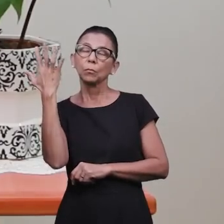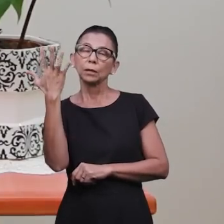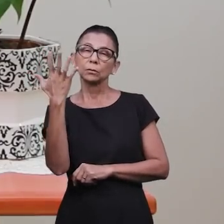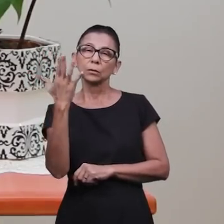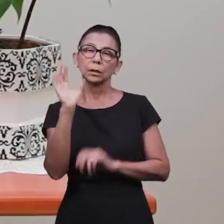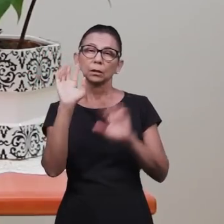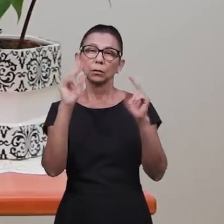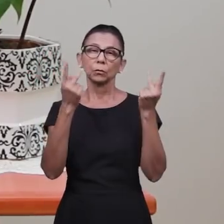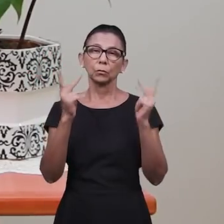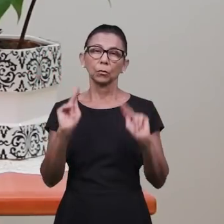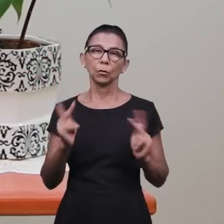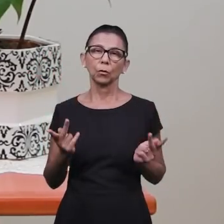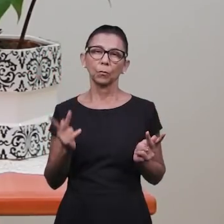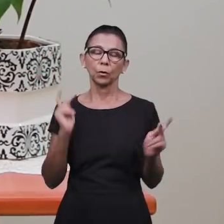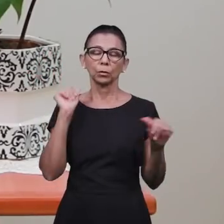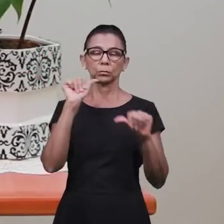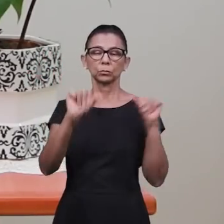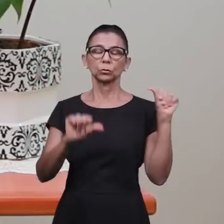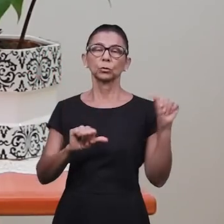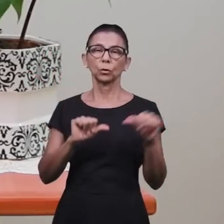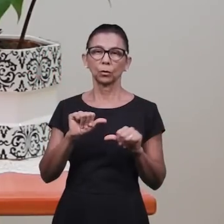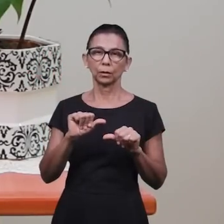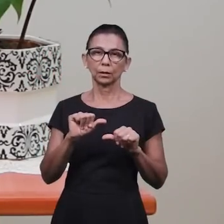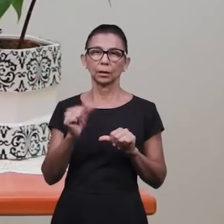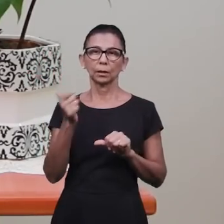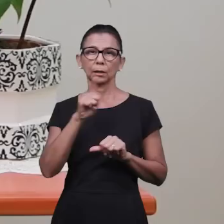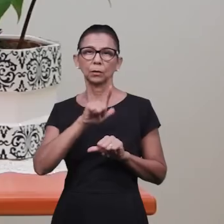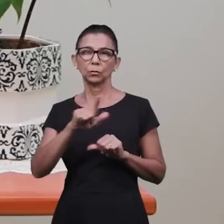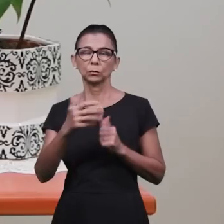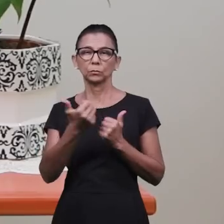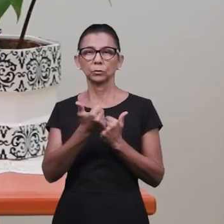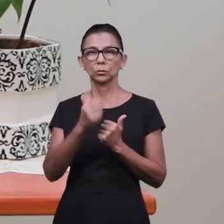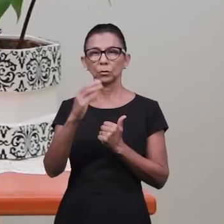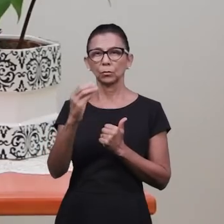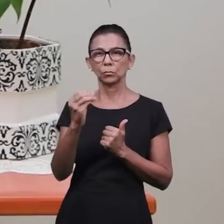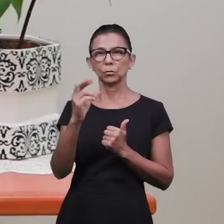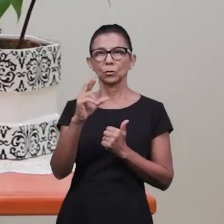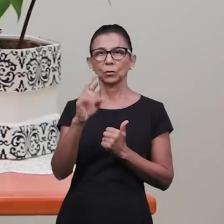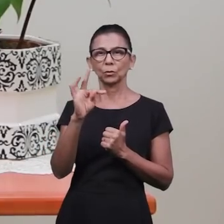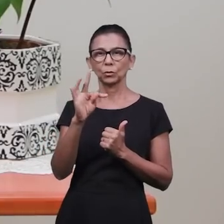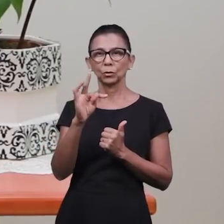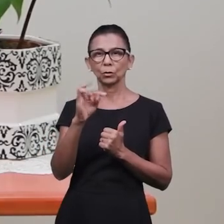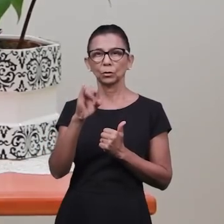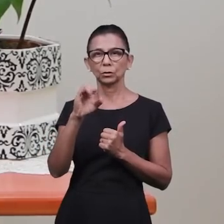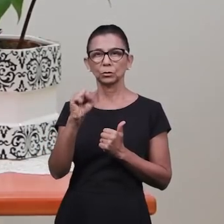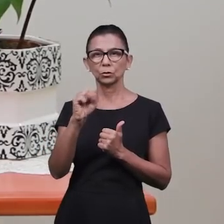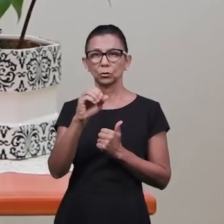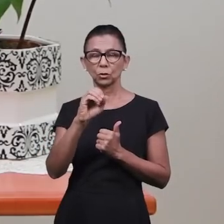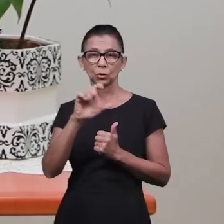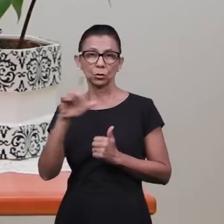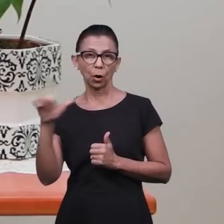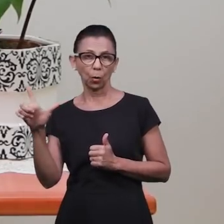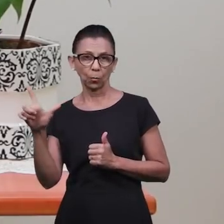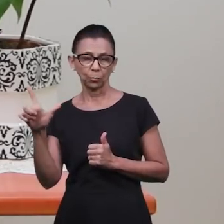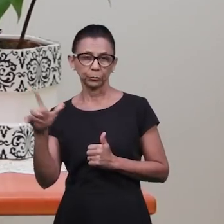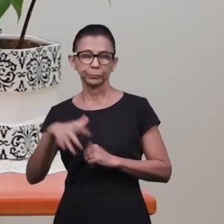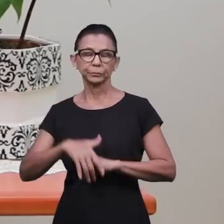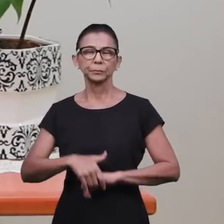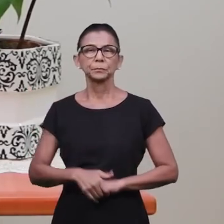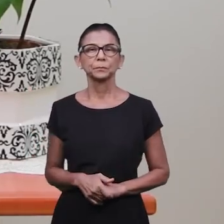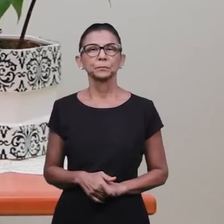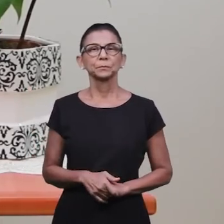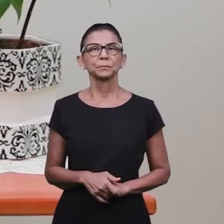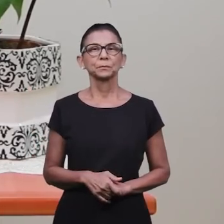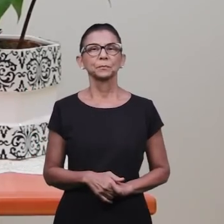entra um outro hormônio, né, o cortisol, que nos faz exatamente despertar. O que que nós queremos dizer